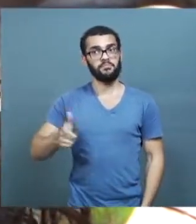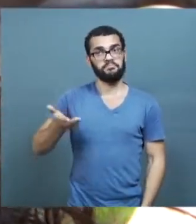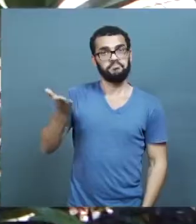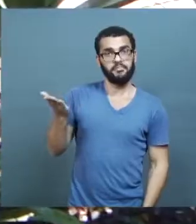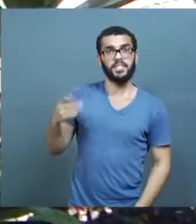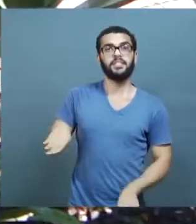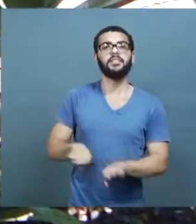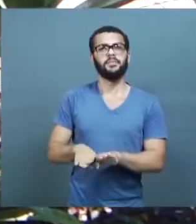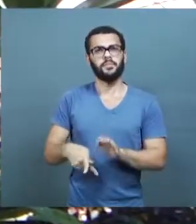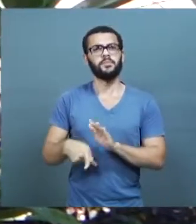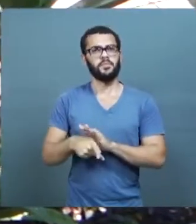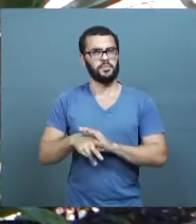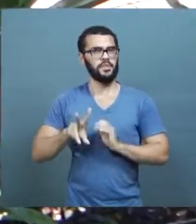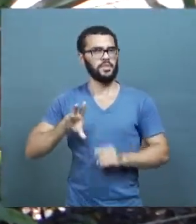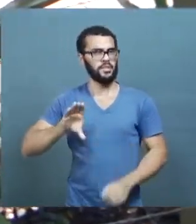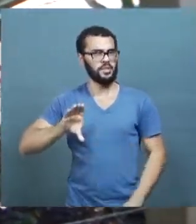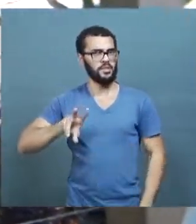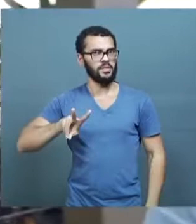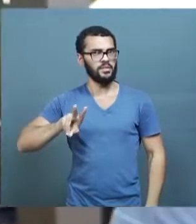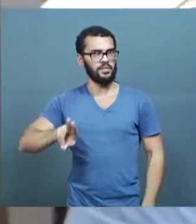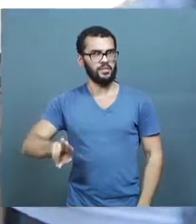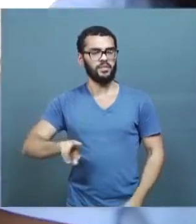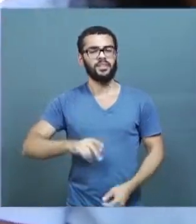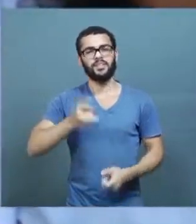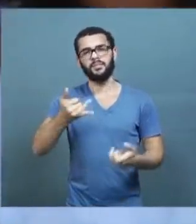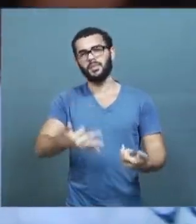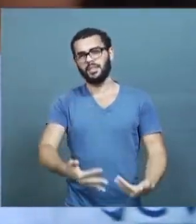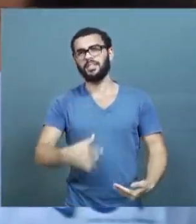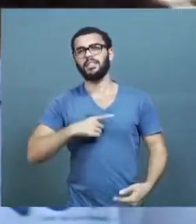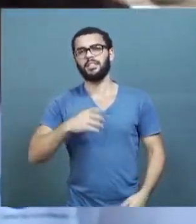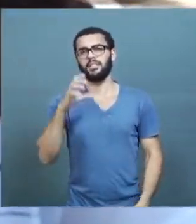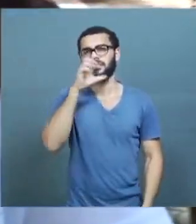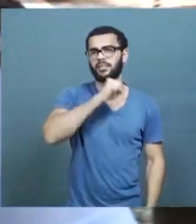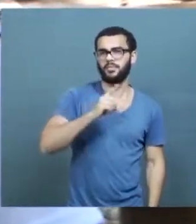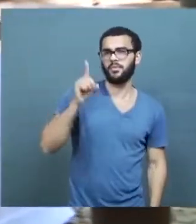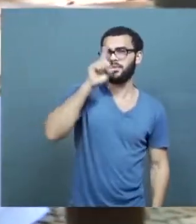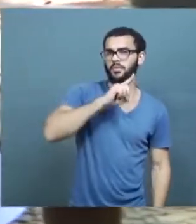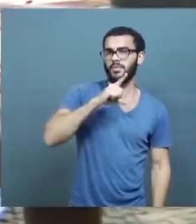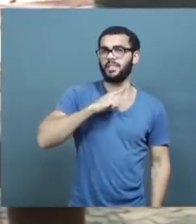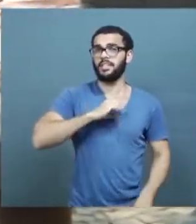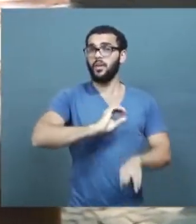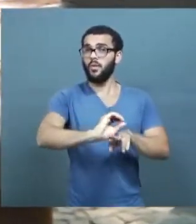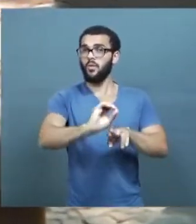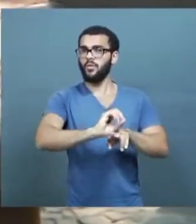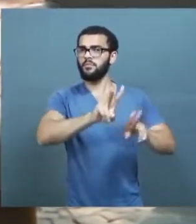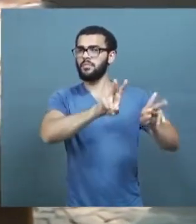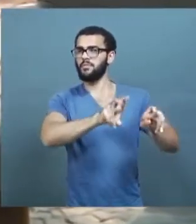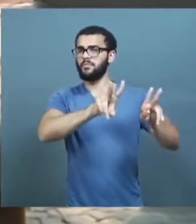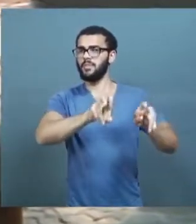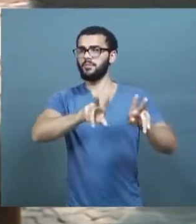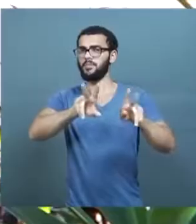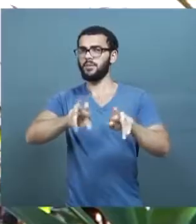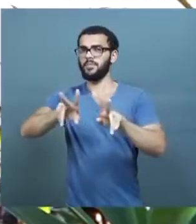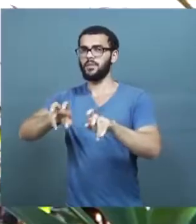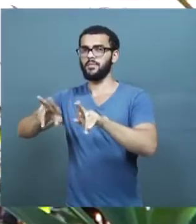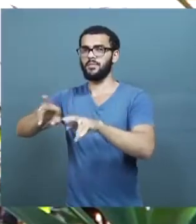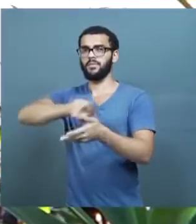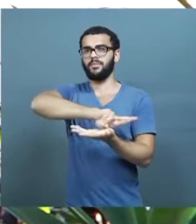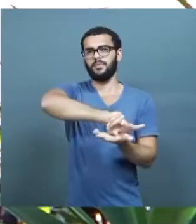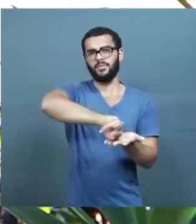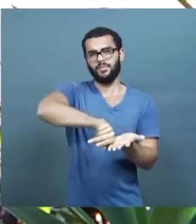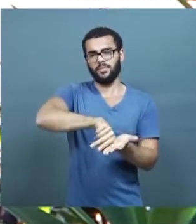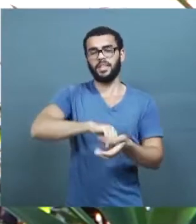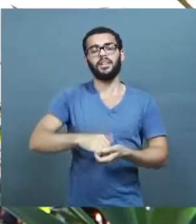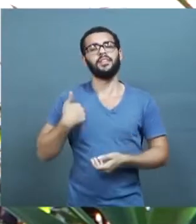atividades do ABC do Glória acontecem nos finais de semana e incluem oficinas sobre diversos assuntos. A gente está lá todo sábado